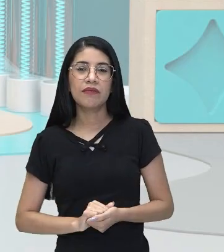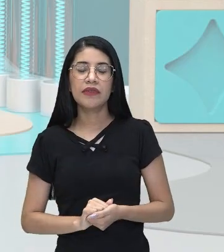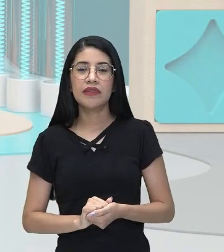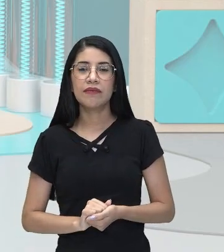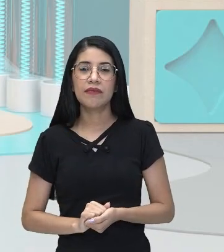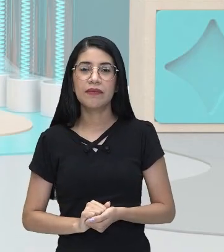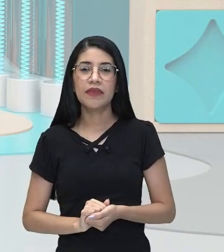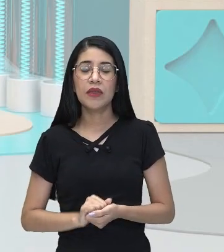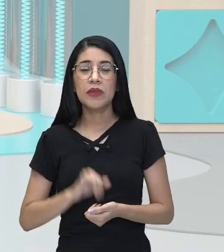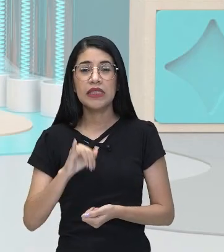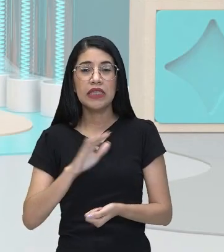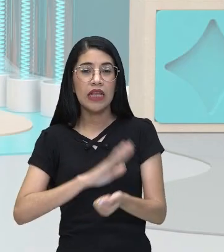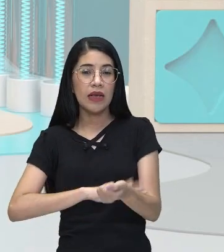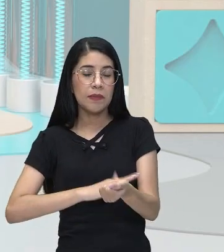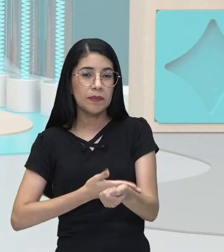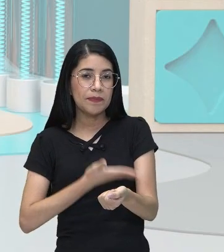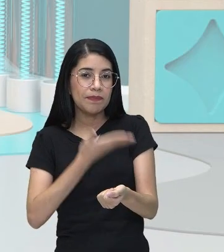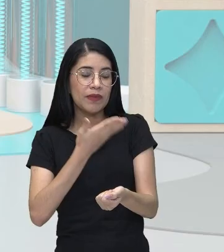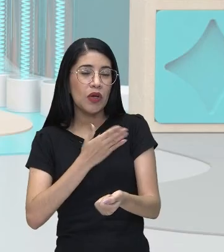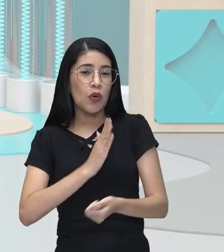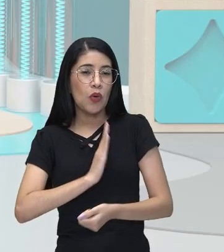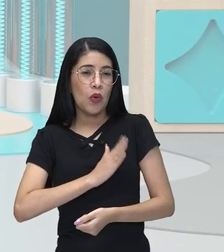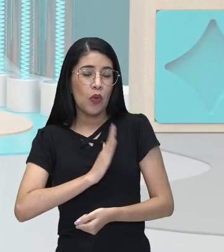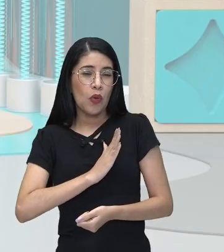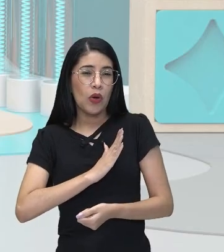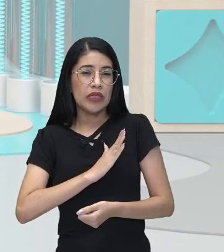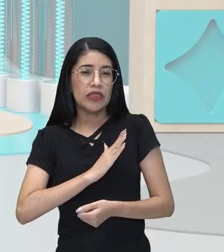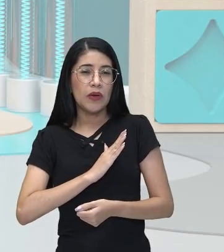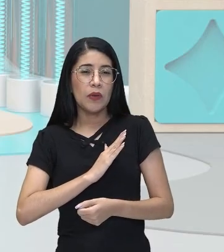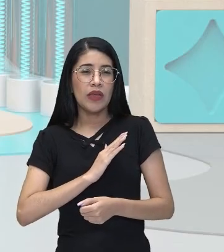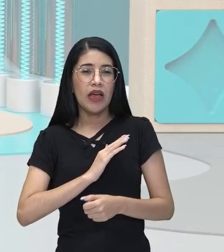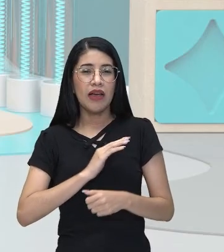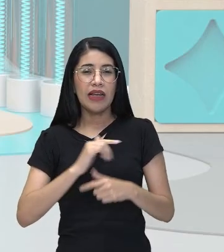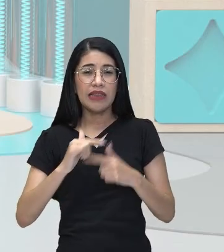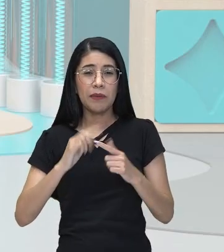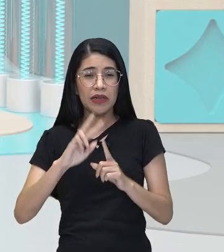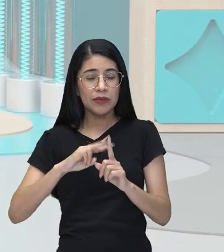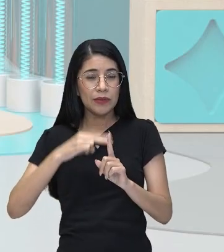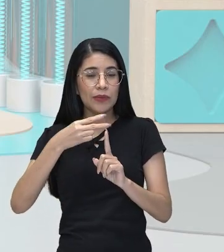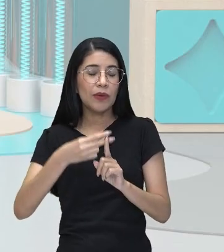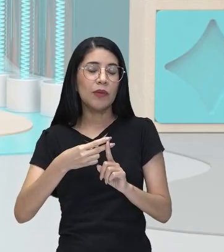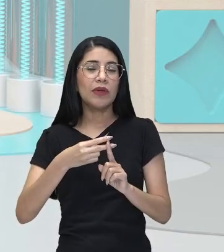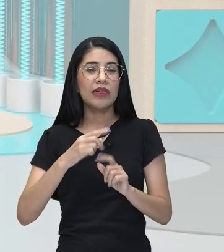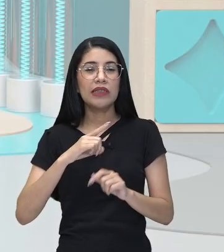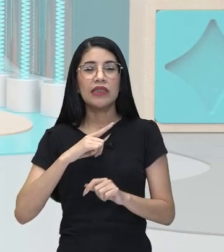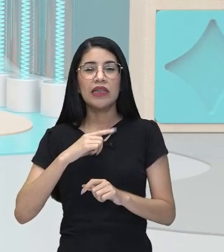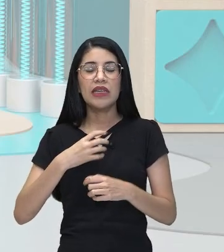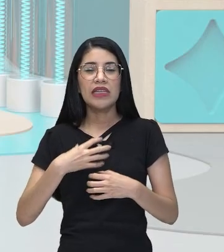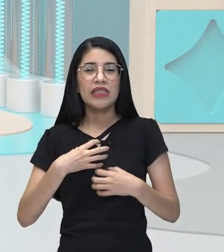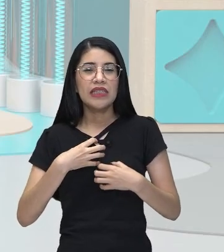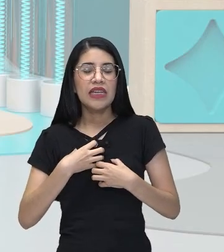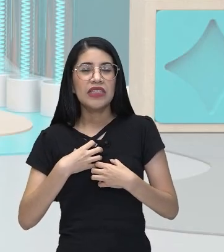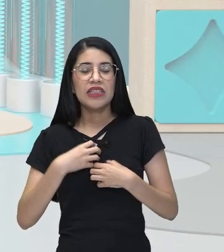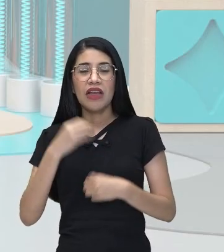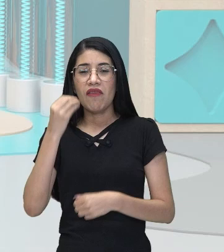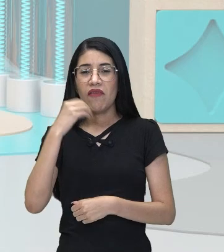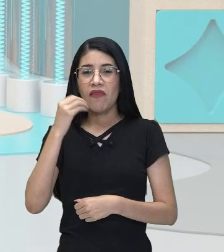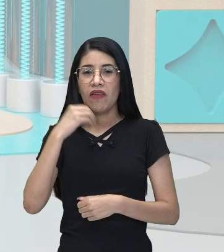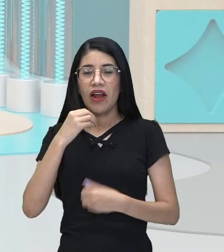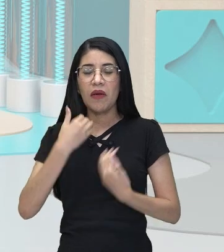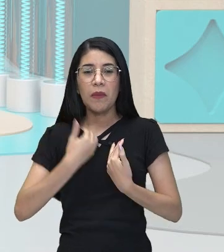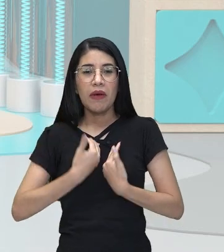Como a pressão está elevada, o seu coração está forçando ali, né? Ela vai causar uma fraqueza em todo o seu